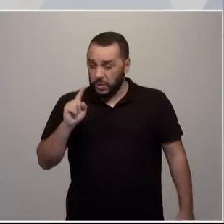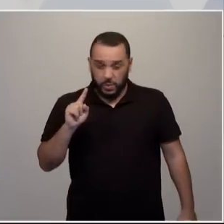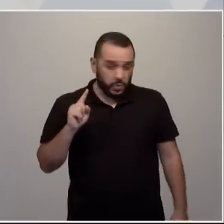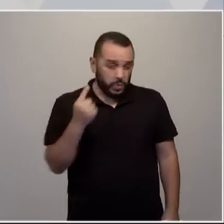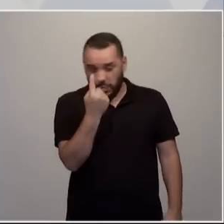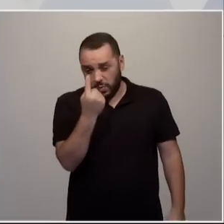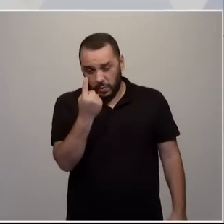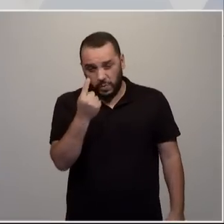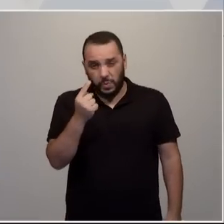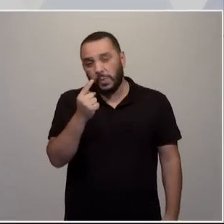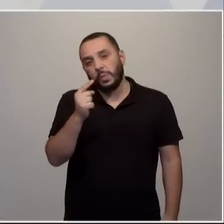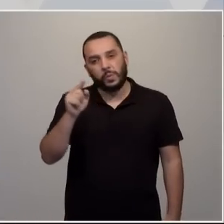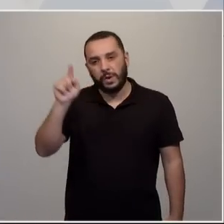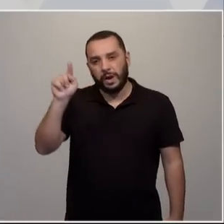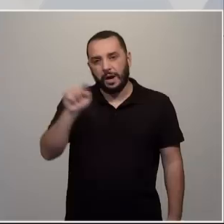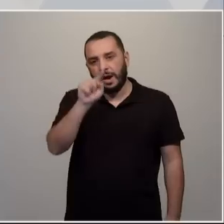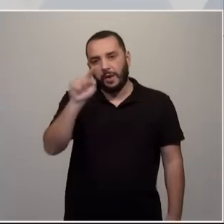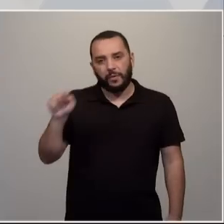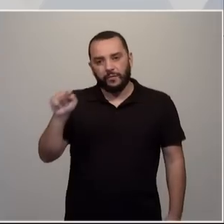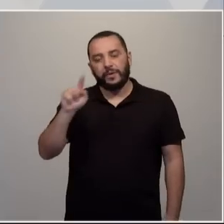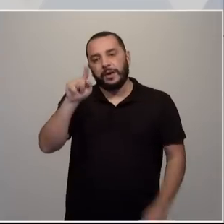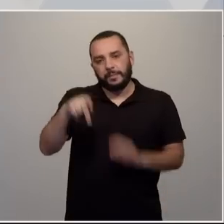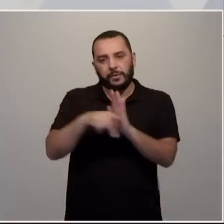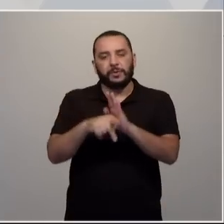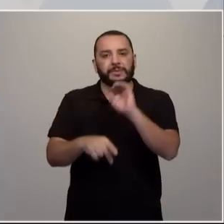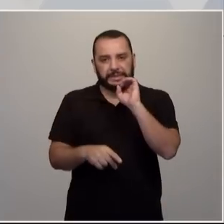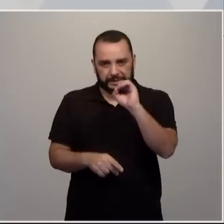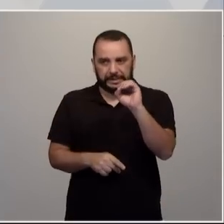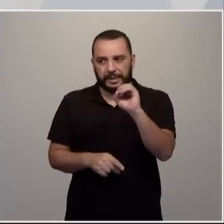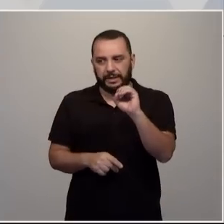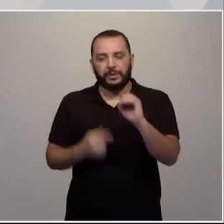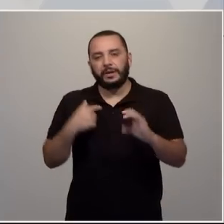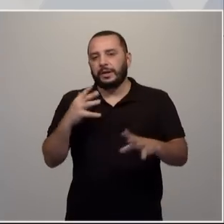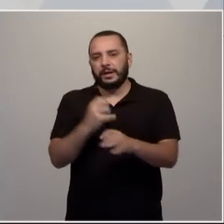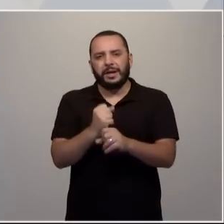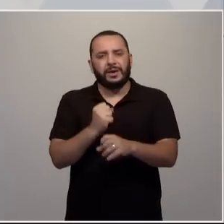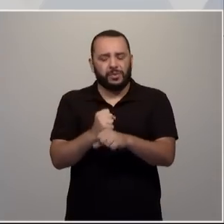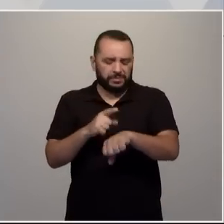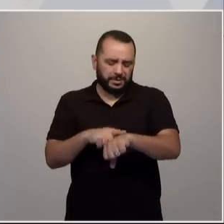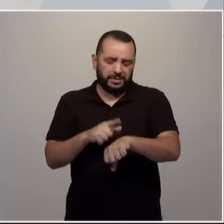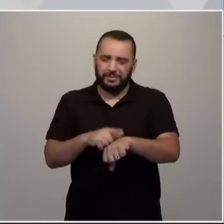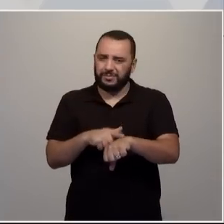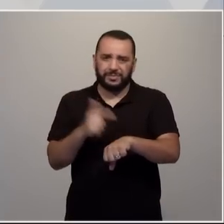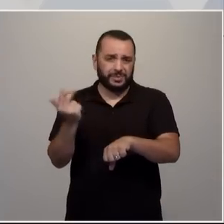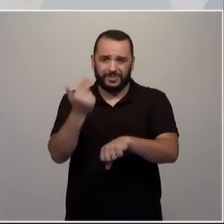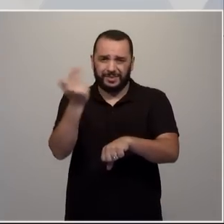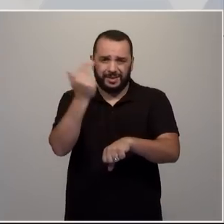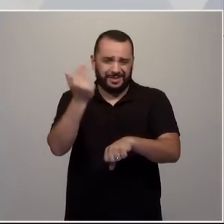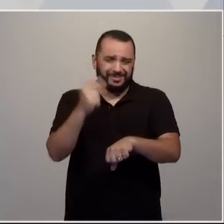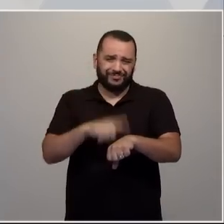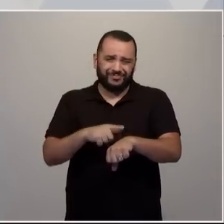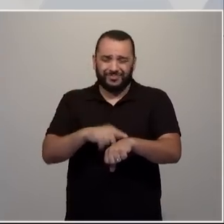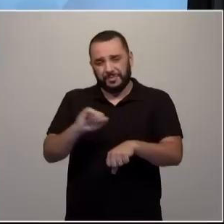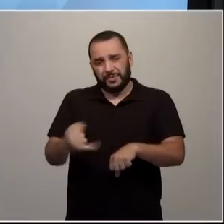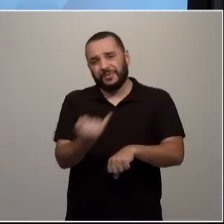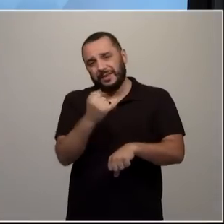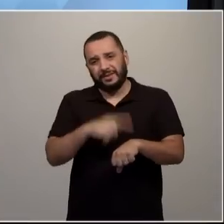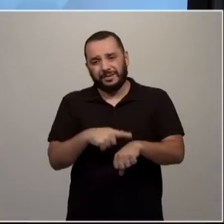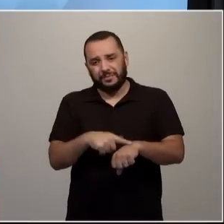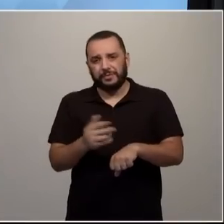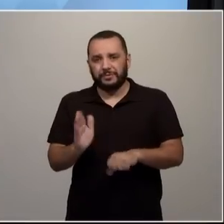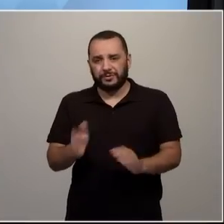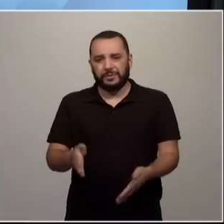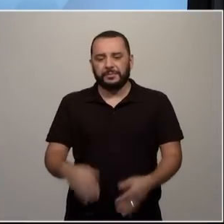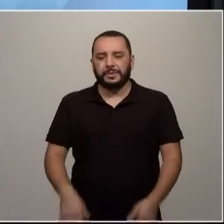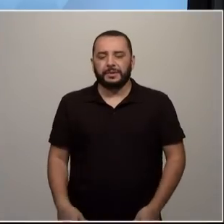vai fazer com que esse determinante seja 0. Não vou fazer a conta para a gente não usar nosso tempo, para a gente poder usar o tempo de forma mais inteligente.